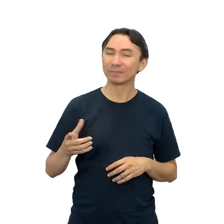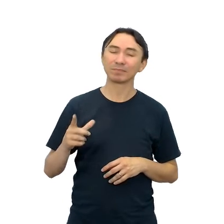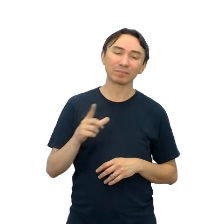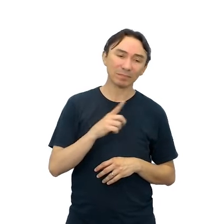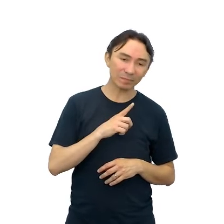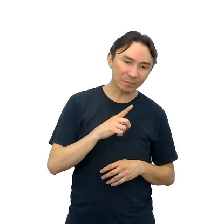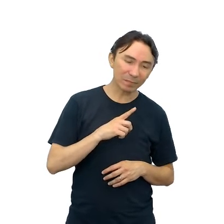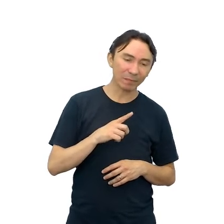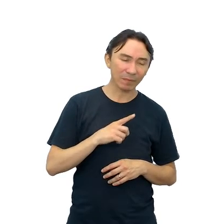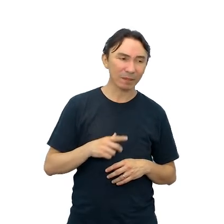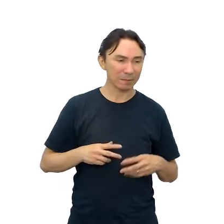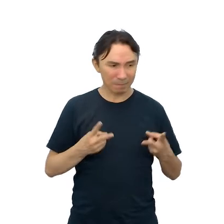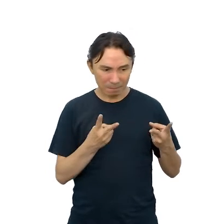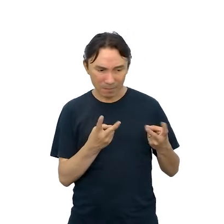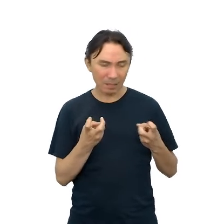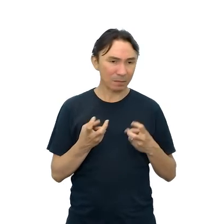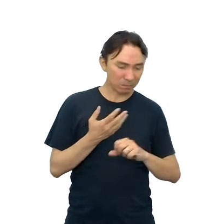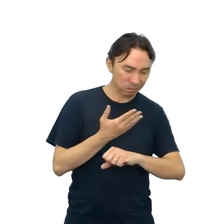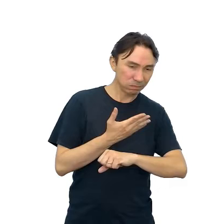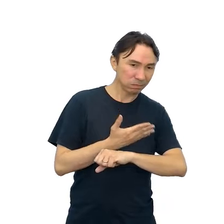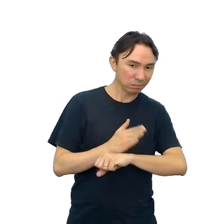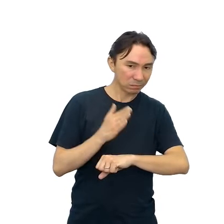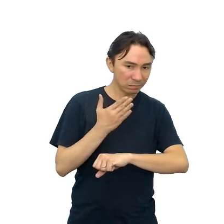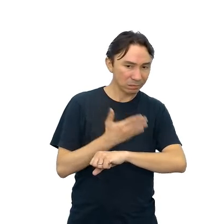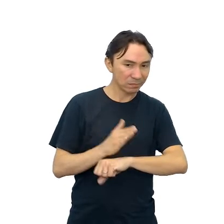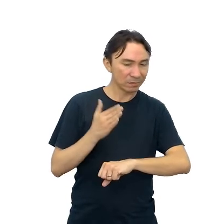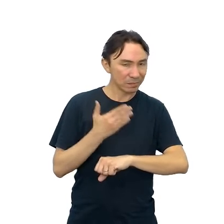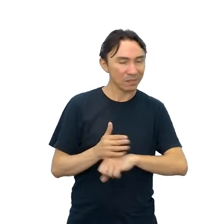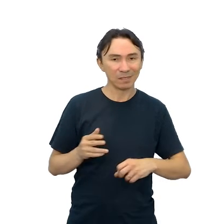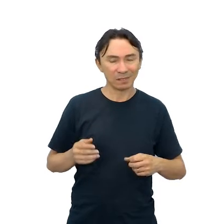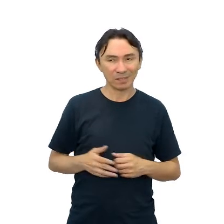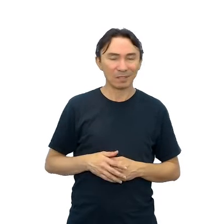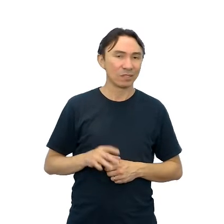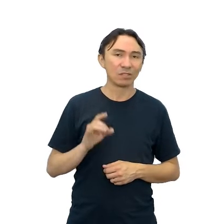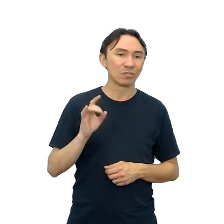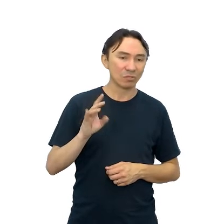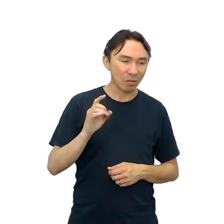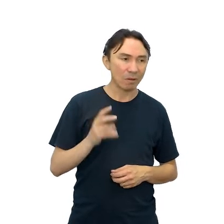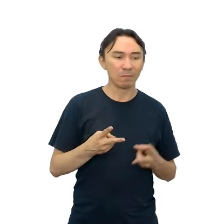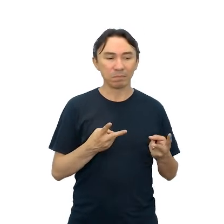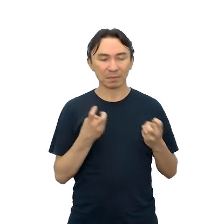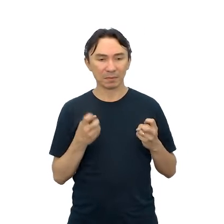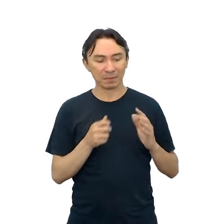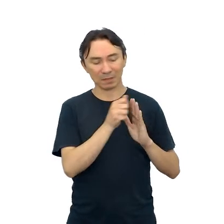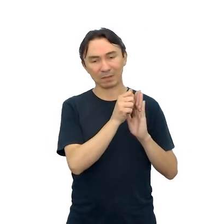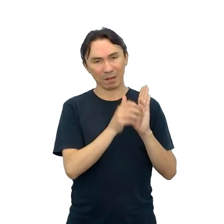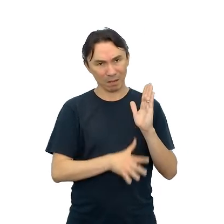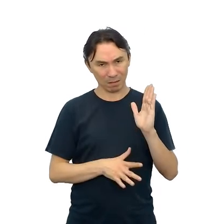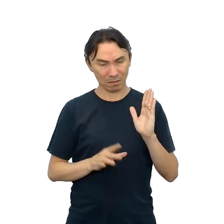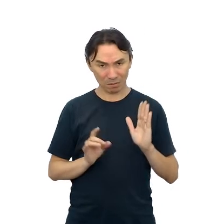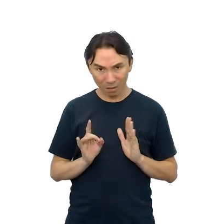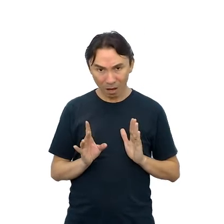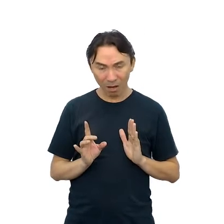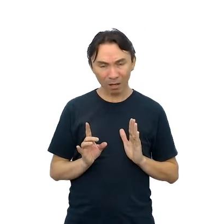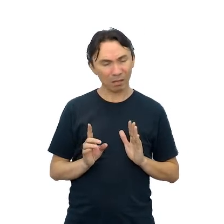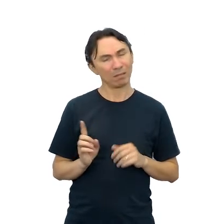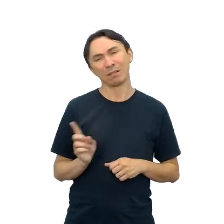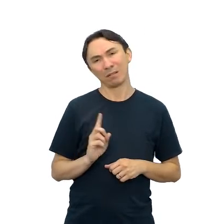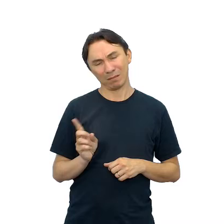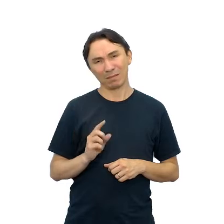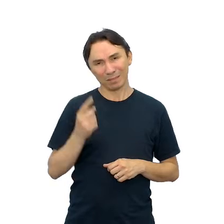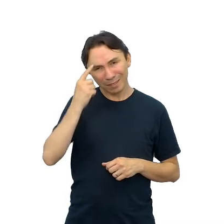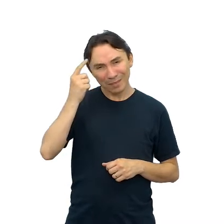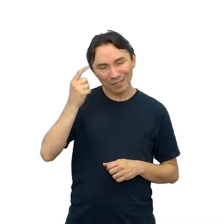processo de percepção, não só da atividade, como nós falamos na construção do raciocínio